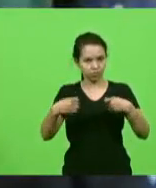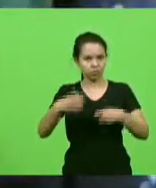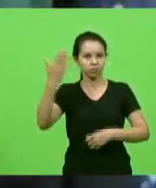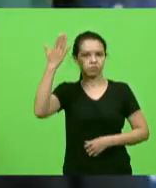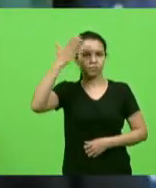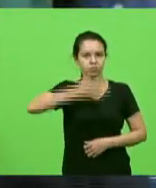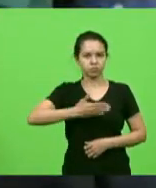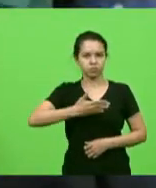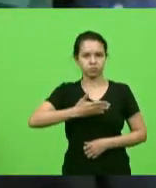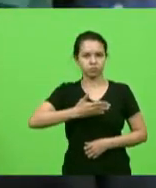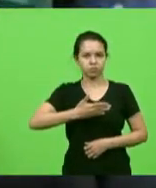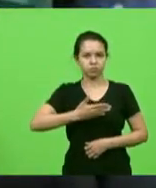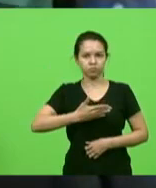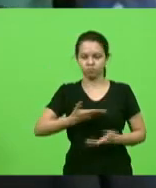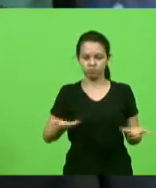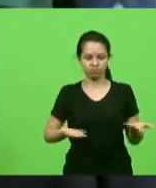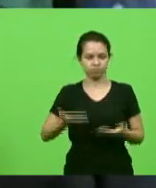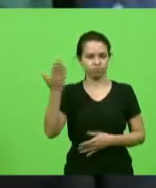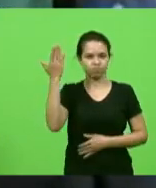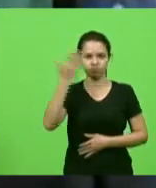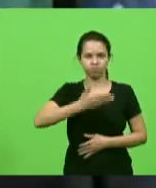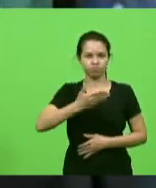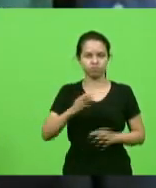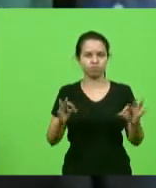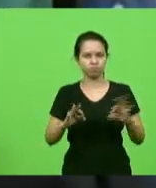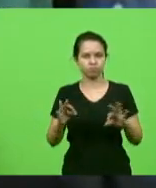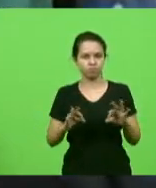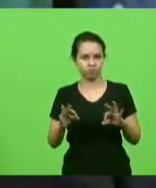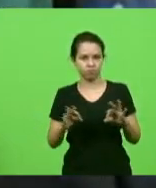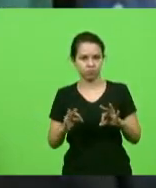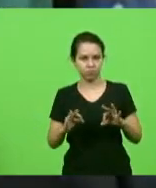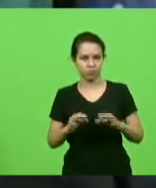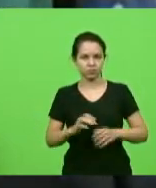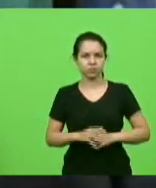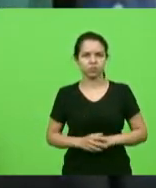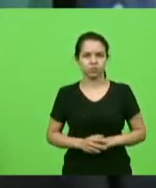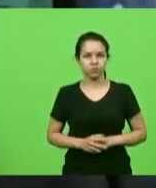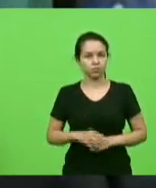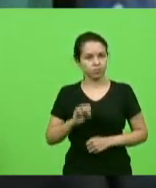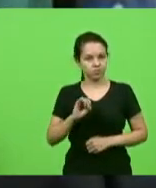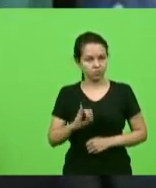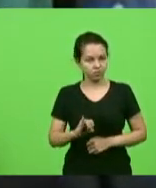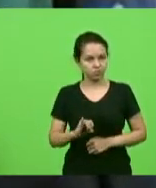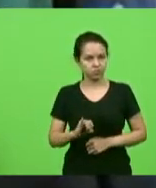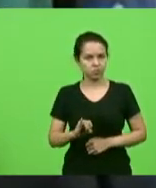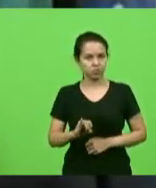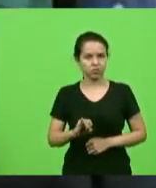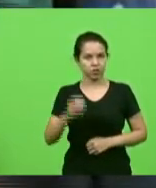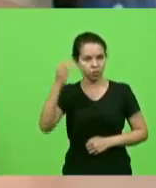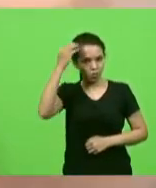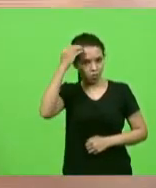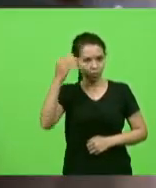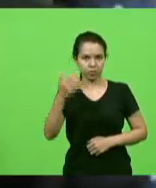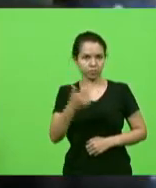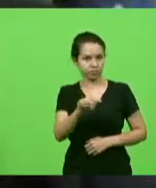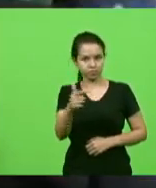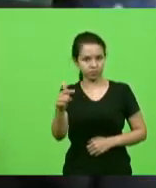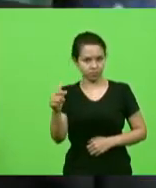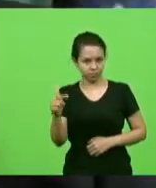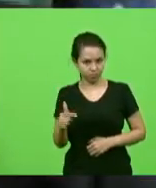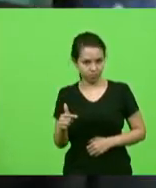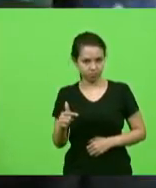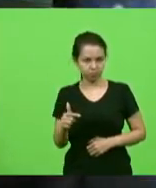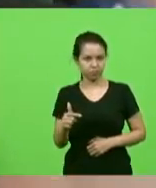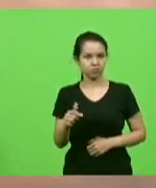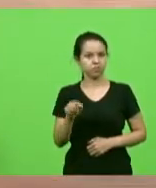caso não foi um e em que Pese a ausência de dolo por parte do Governador Carlos Moisés da Silva sua função de